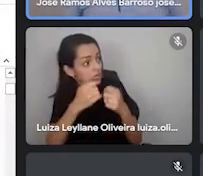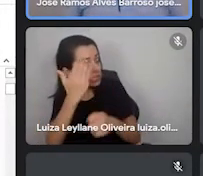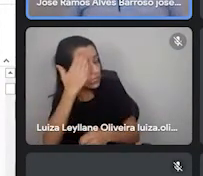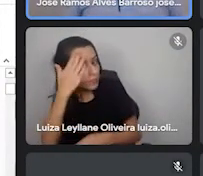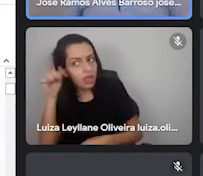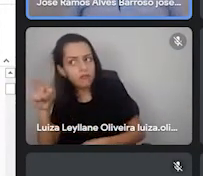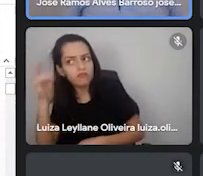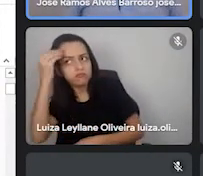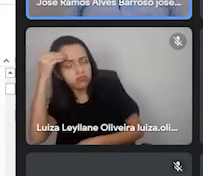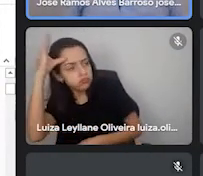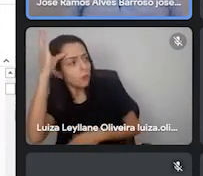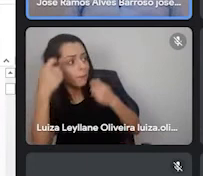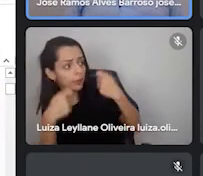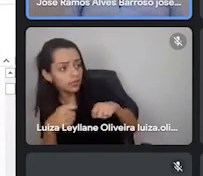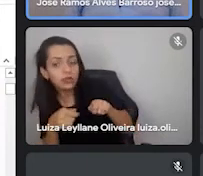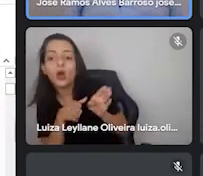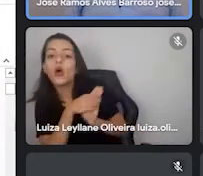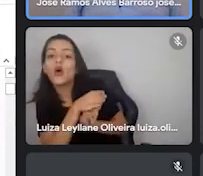conhecimento.